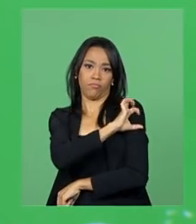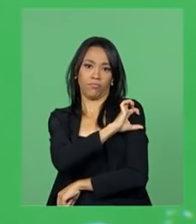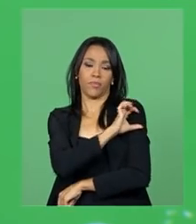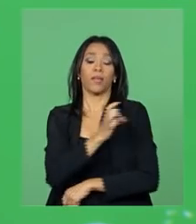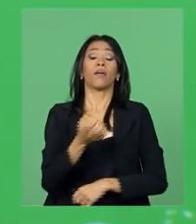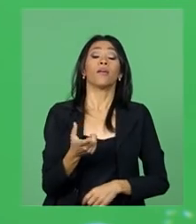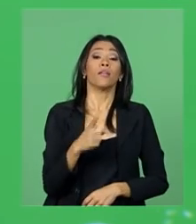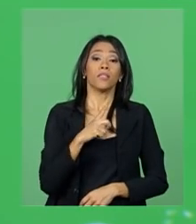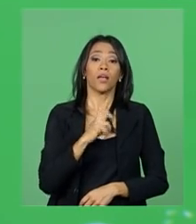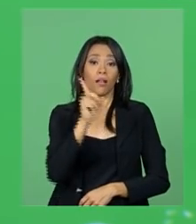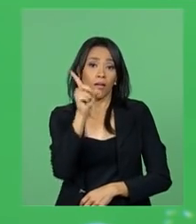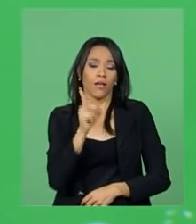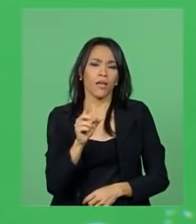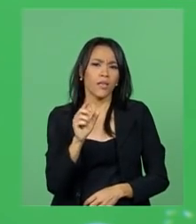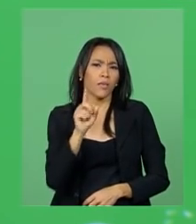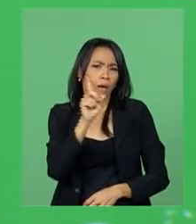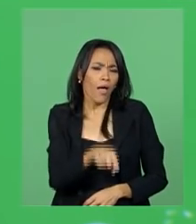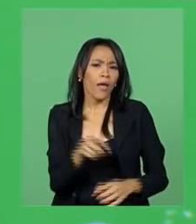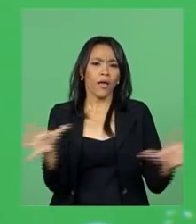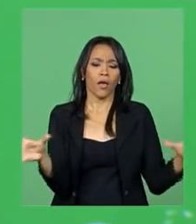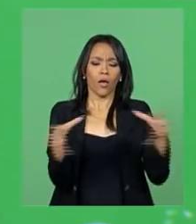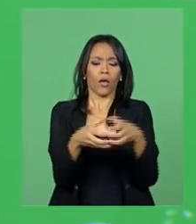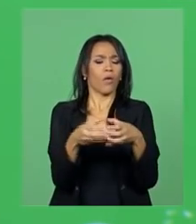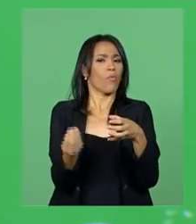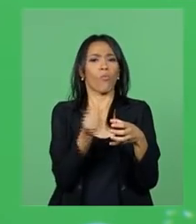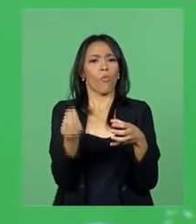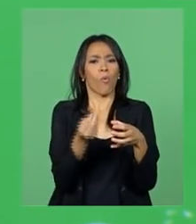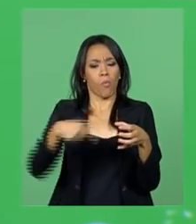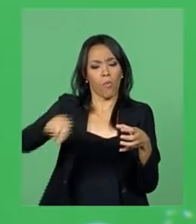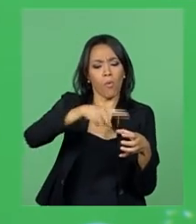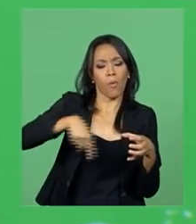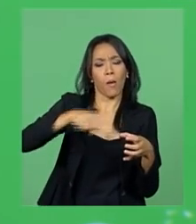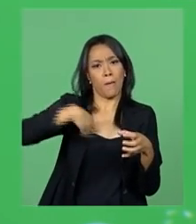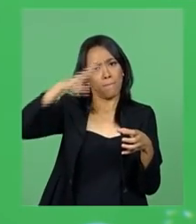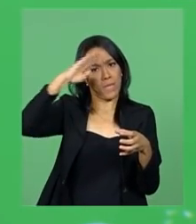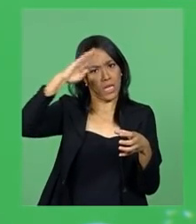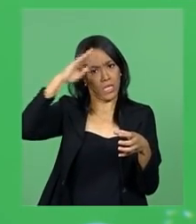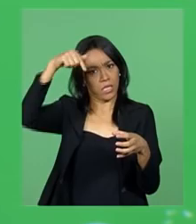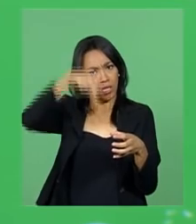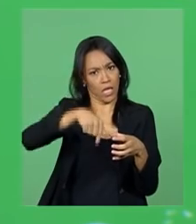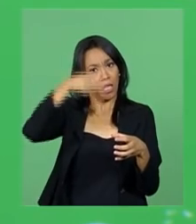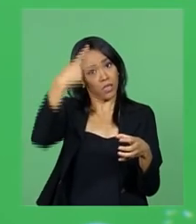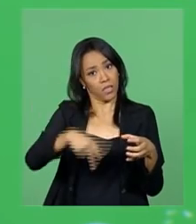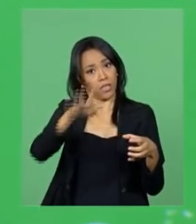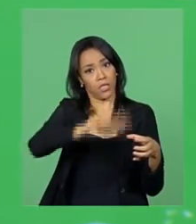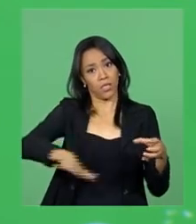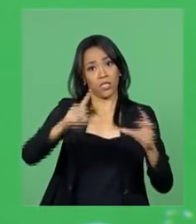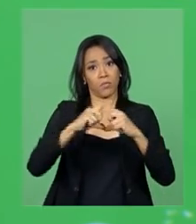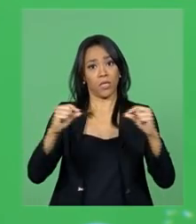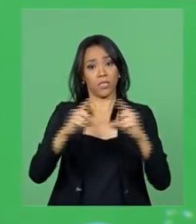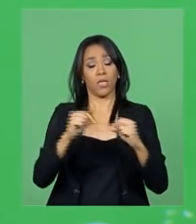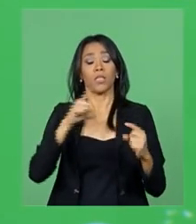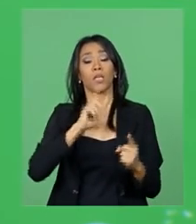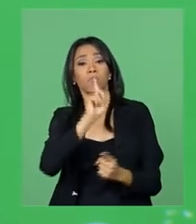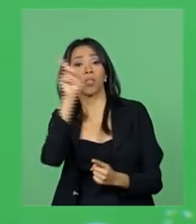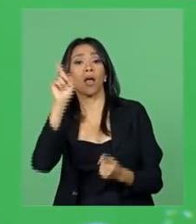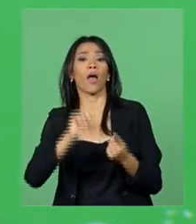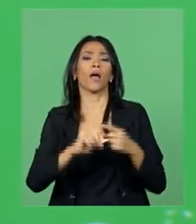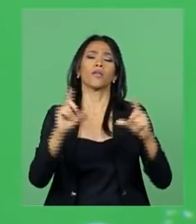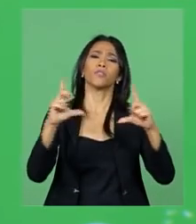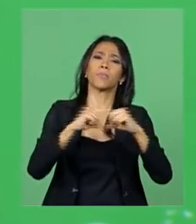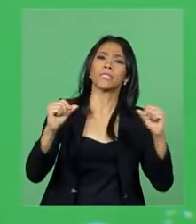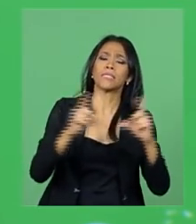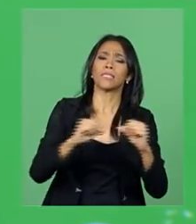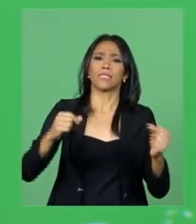24, é composta por militares do Comando Militar do Planalto. Então, nós temos lá o pessoal do Distrito